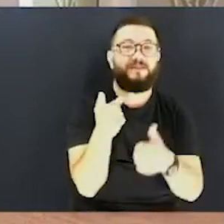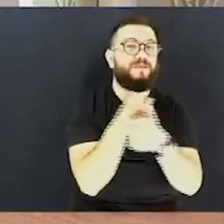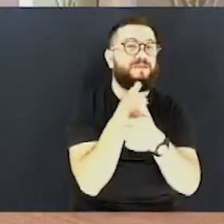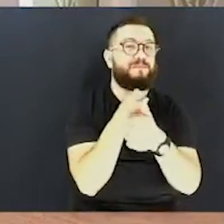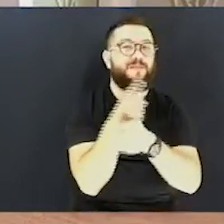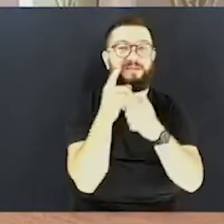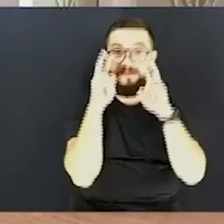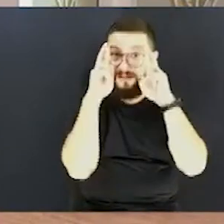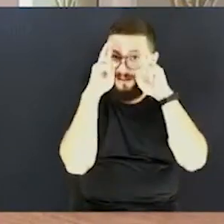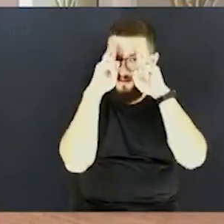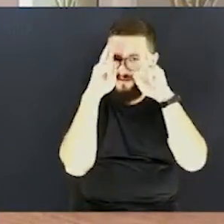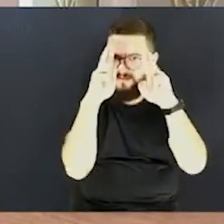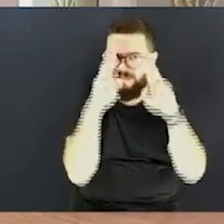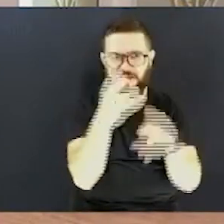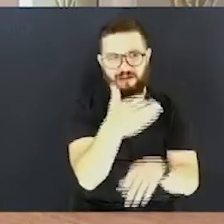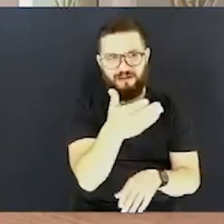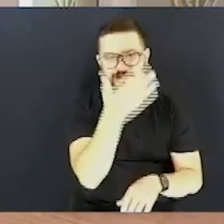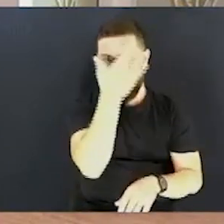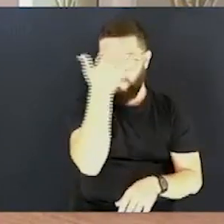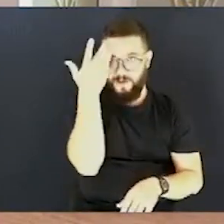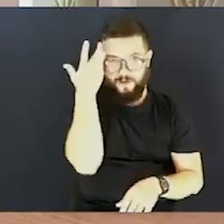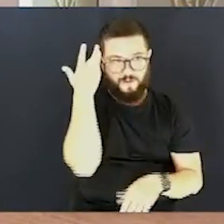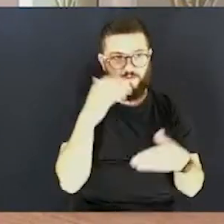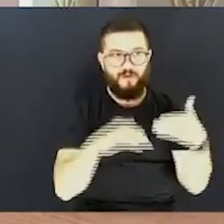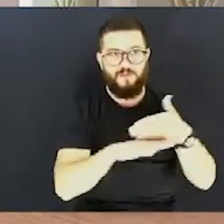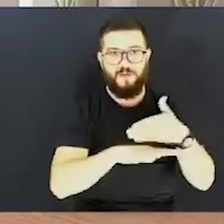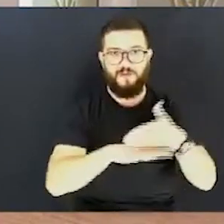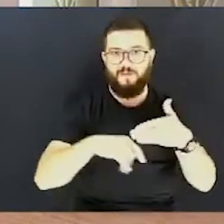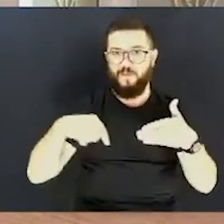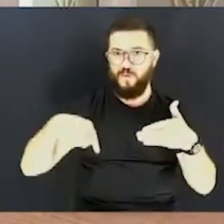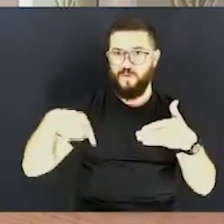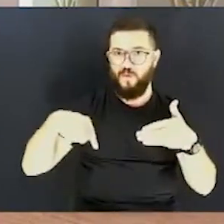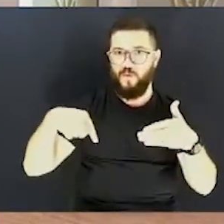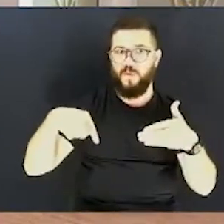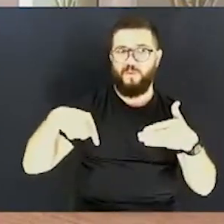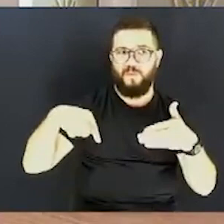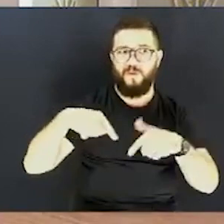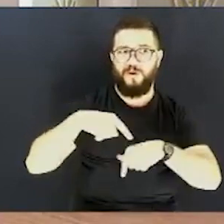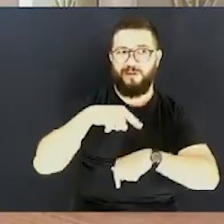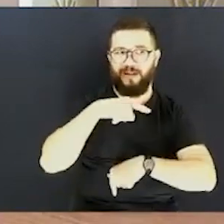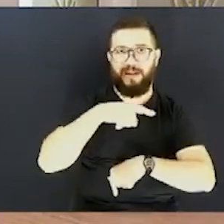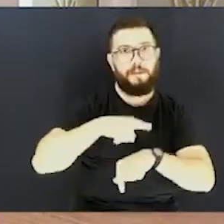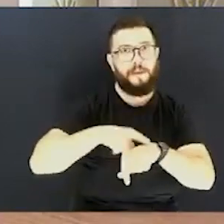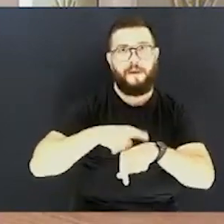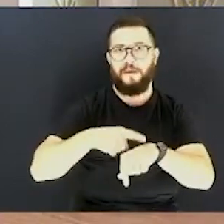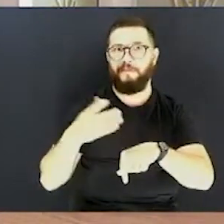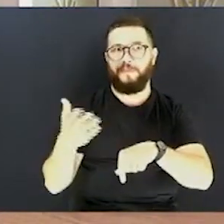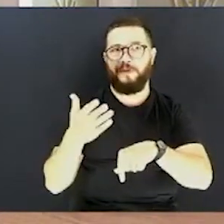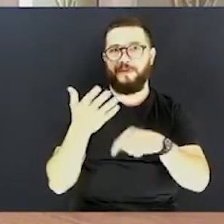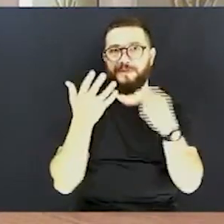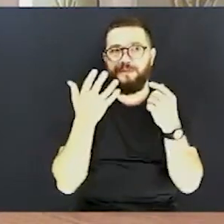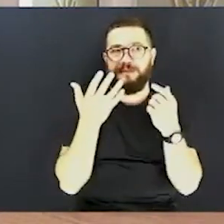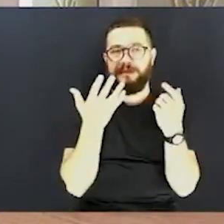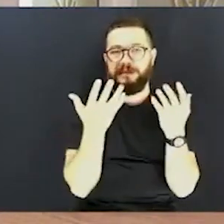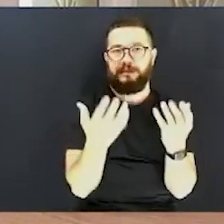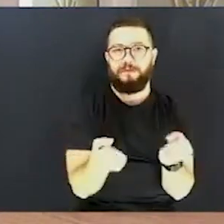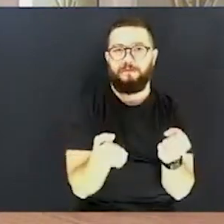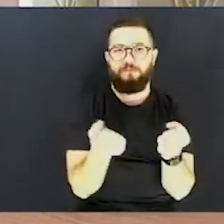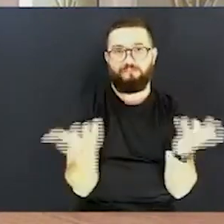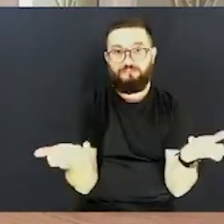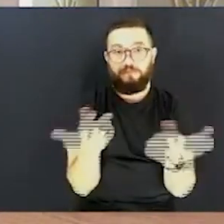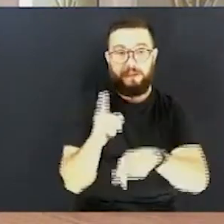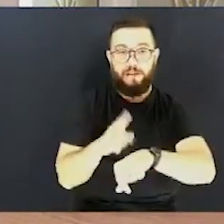aqui, disponibilizar o seu tempo, né? Todo mundo aqui tem tempo, tempo é dinheiro hoje em dia, tempo é